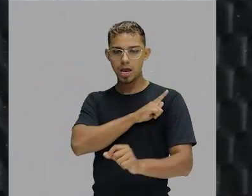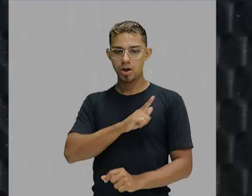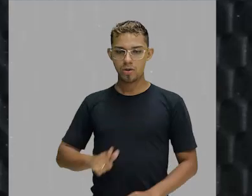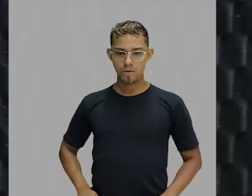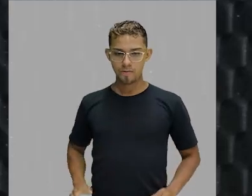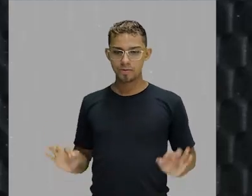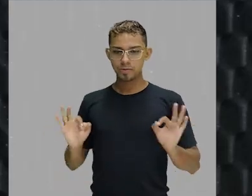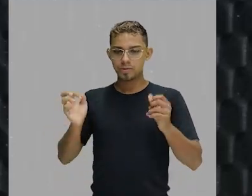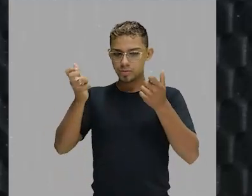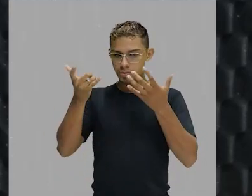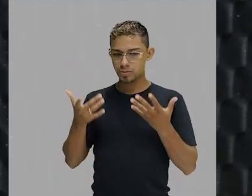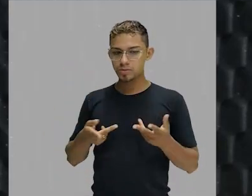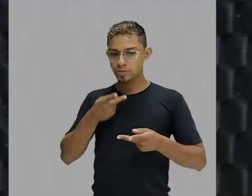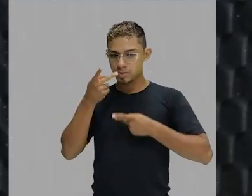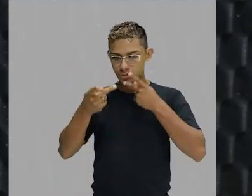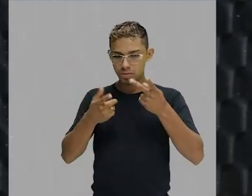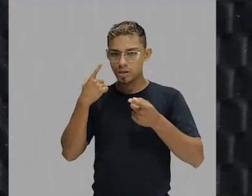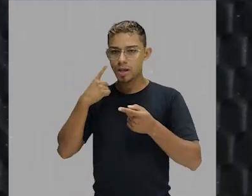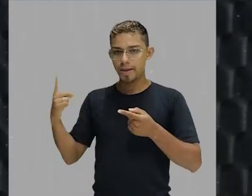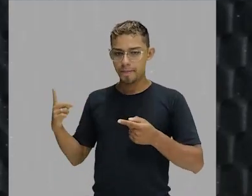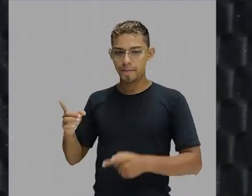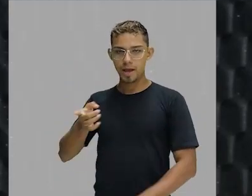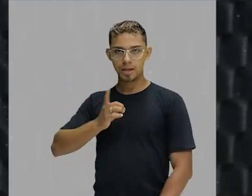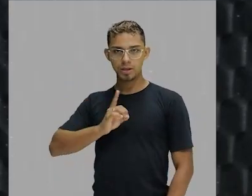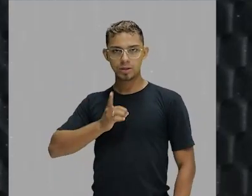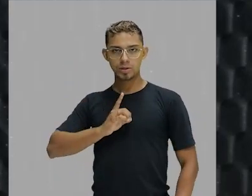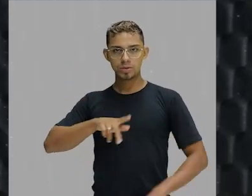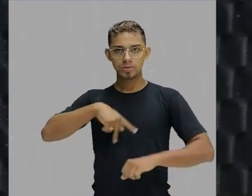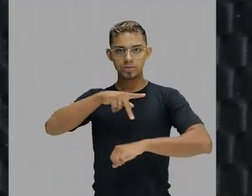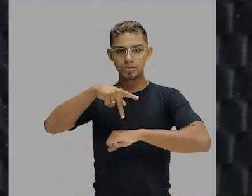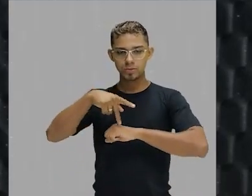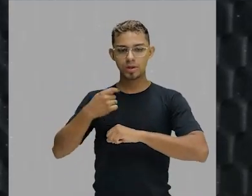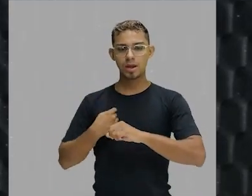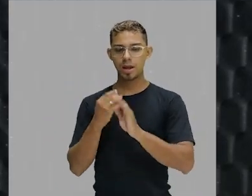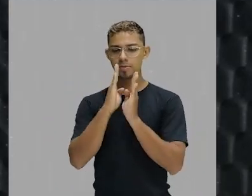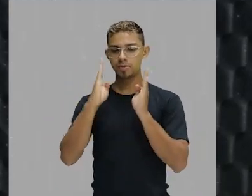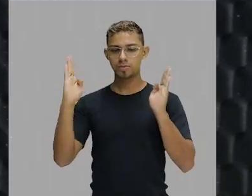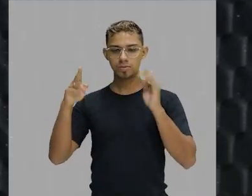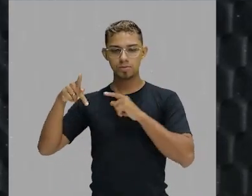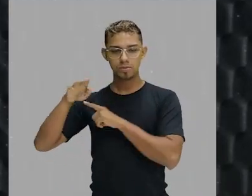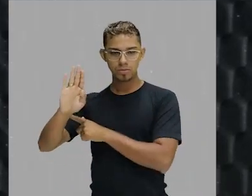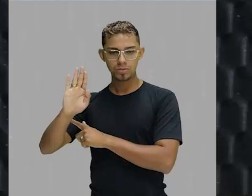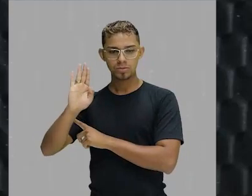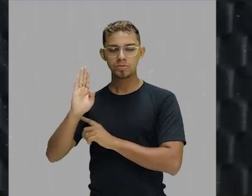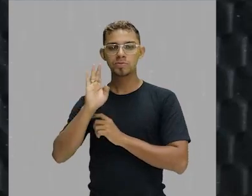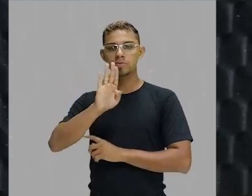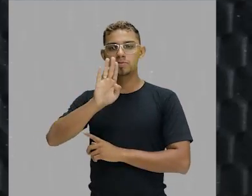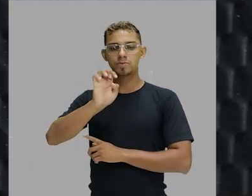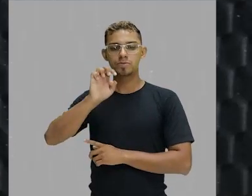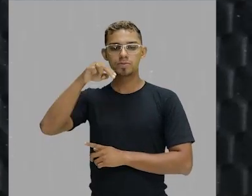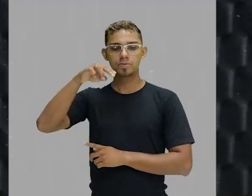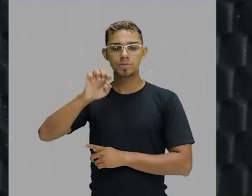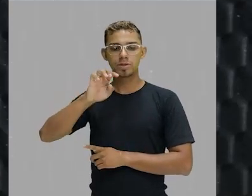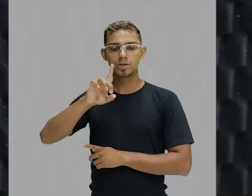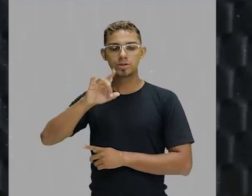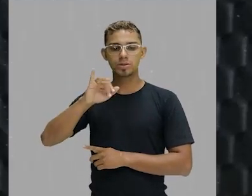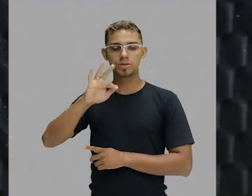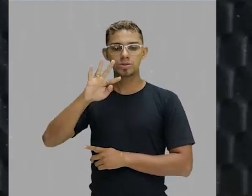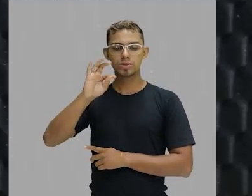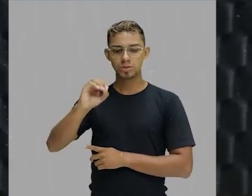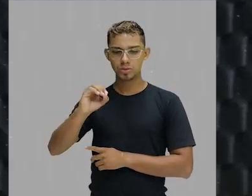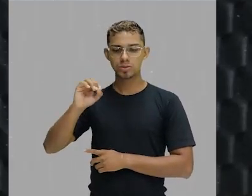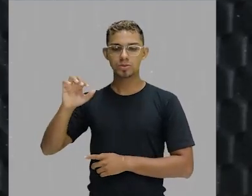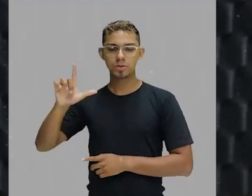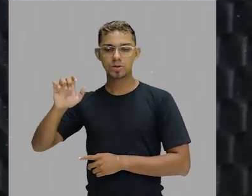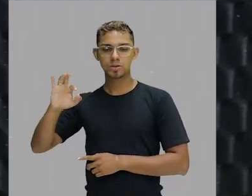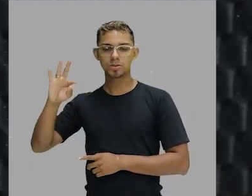eu preciso comentar. Praça Deodoro, Biblioteca Pública Benedito Leite. Aqui na Praça Deodoro tem umas bolas feitas de concreto. Eu